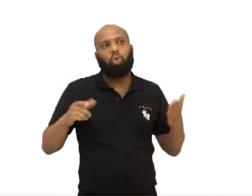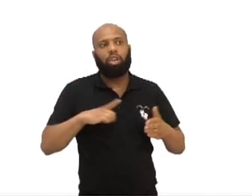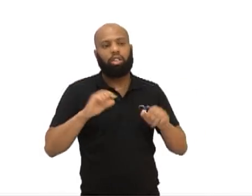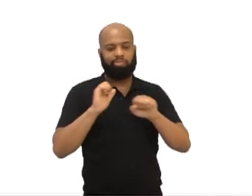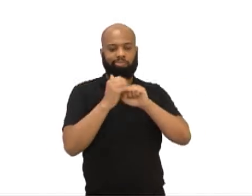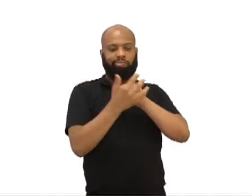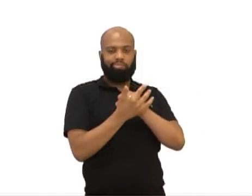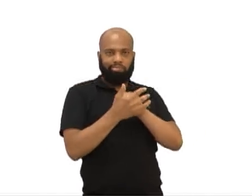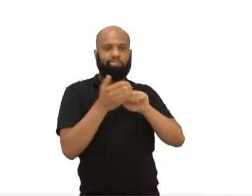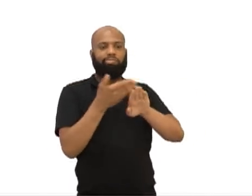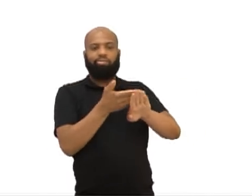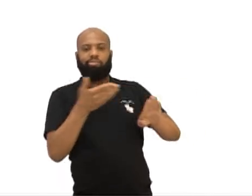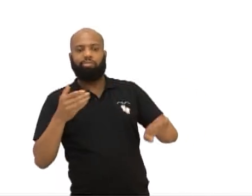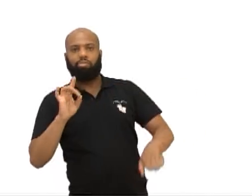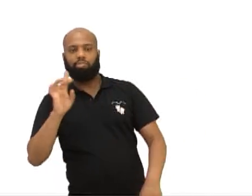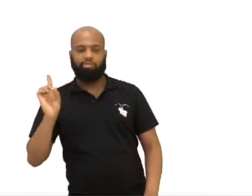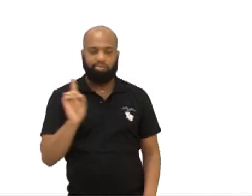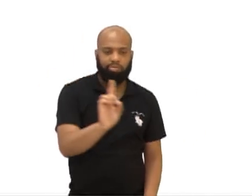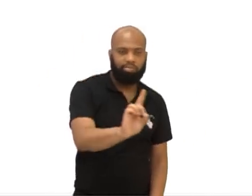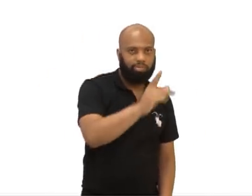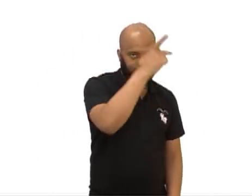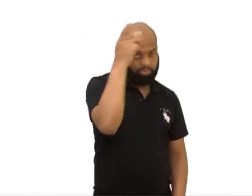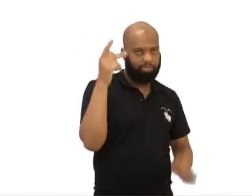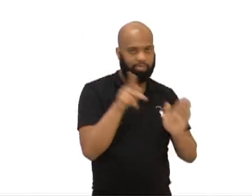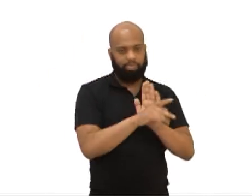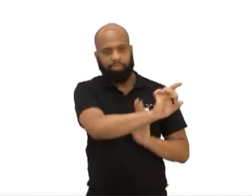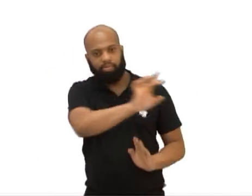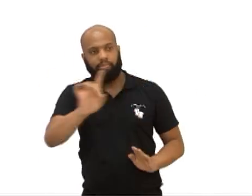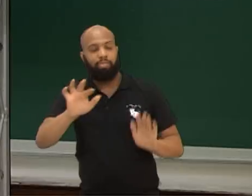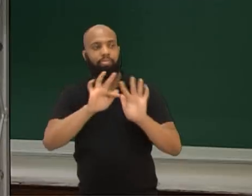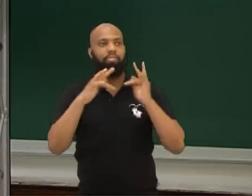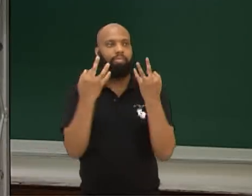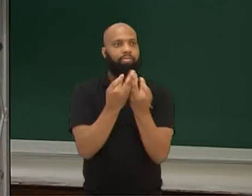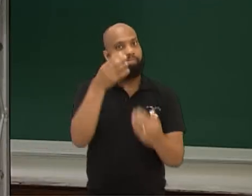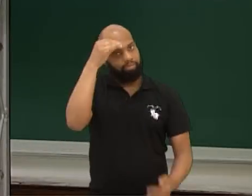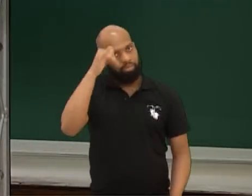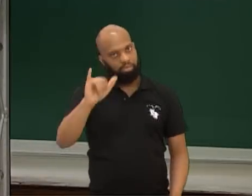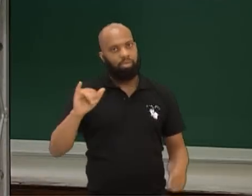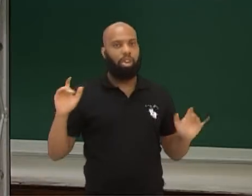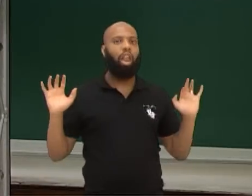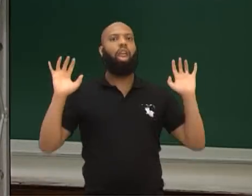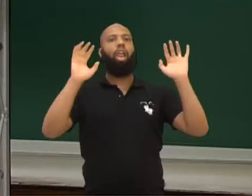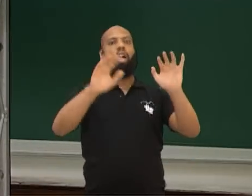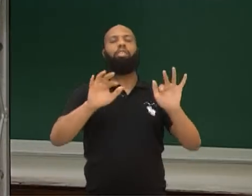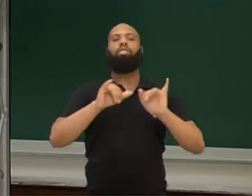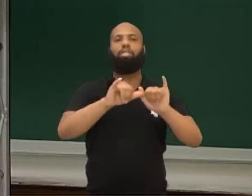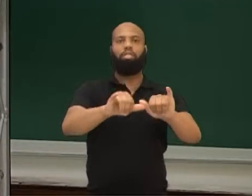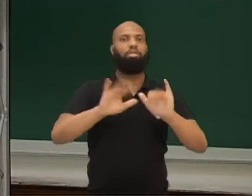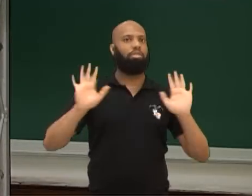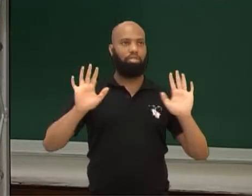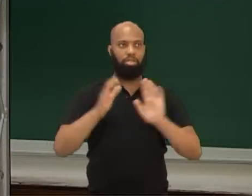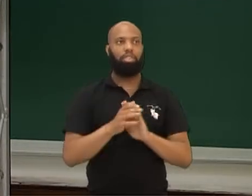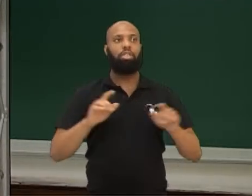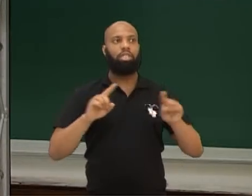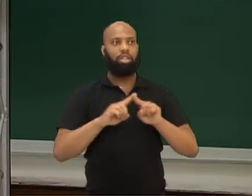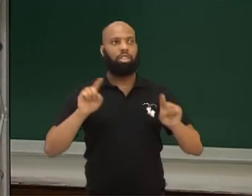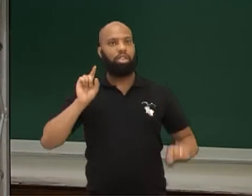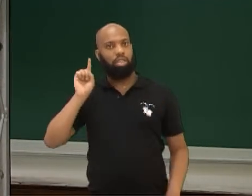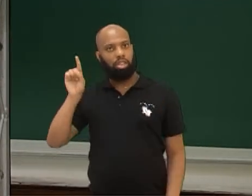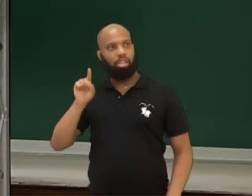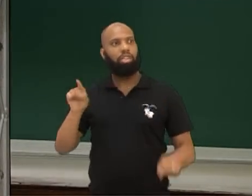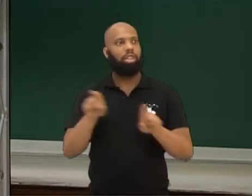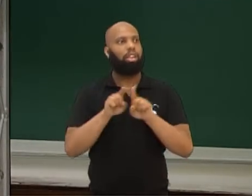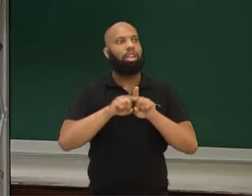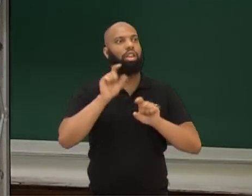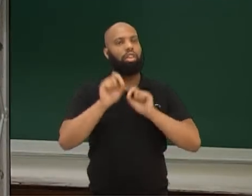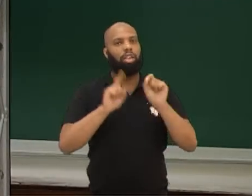tempo de pandemia, só pode ir uma pessoa por família, né? Evitem, né, aglomeração. Mas isso também é um